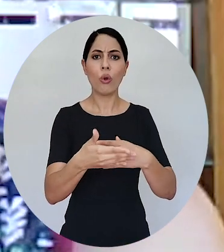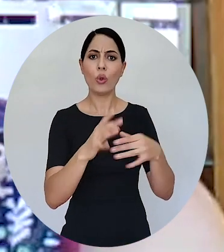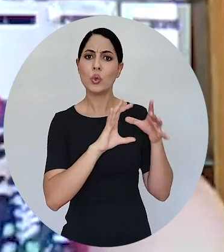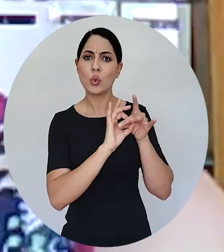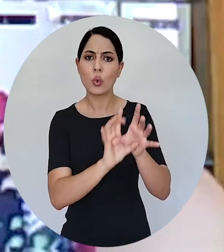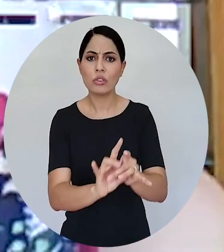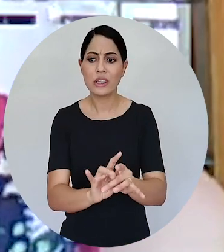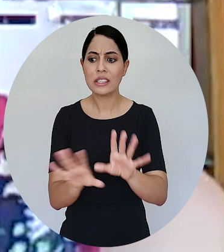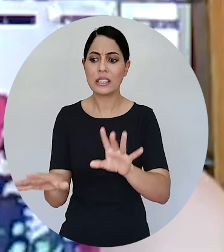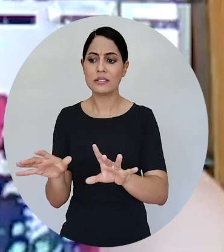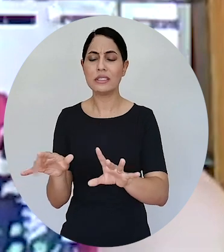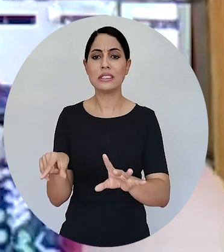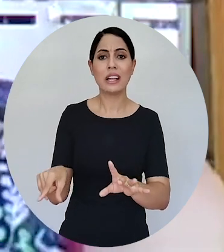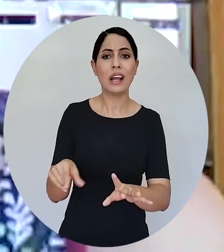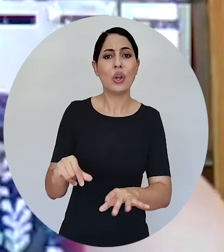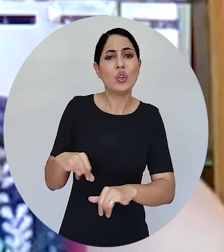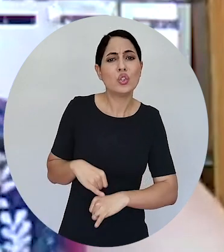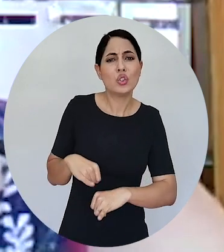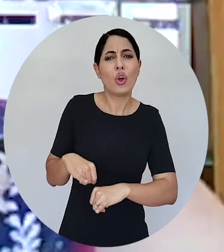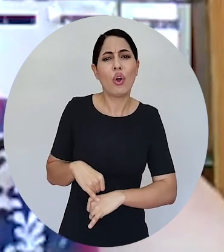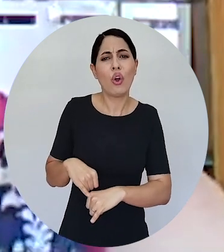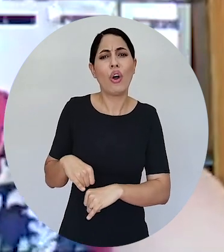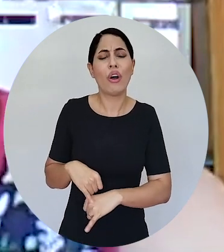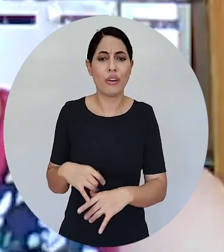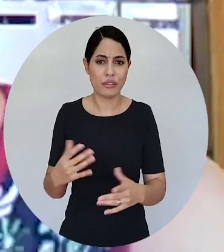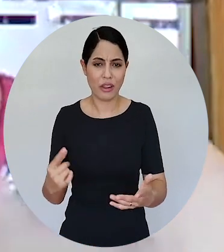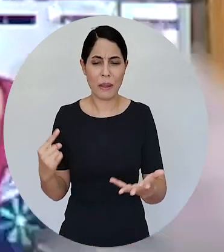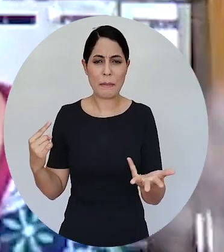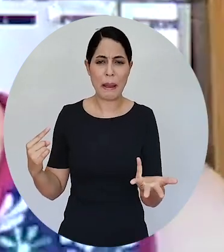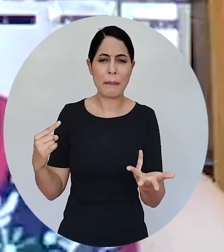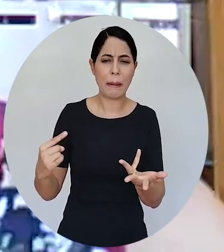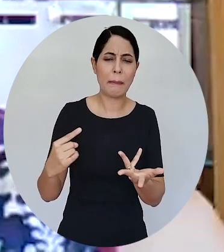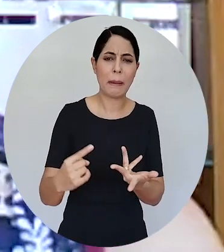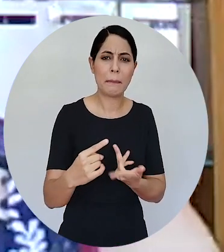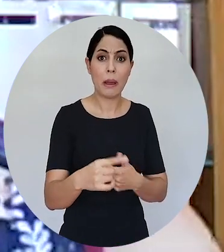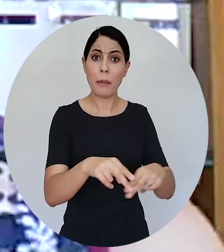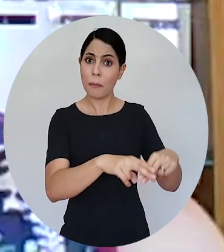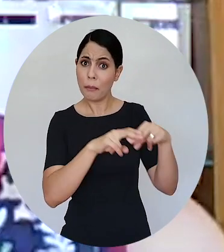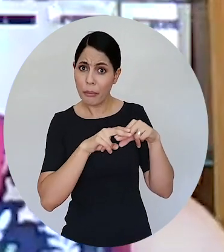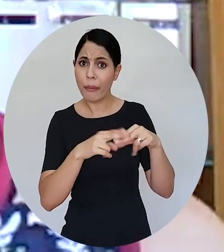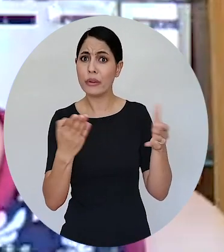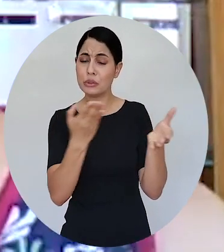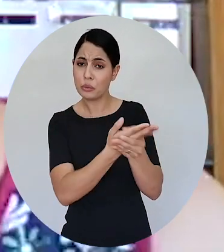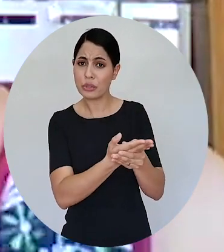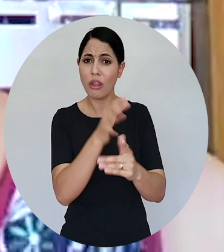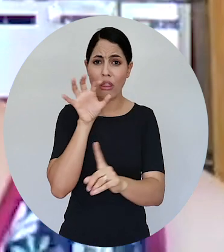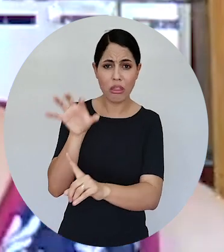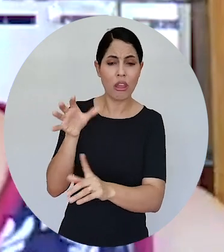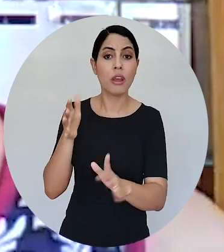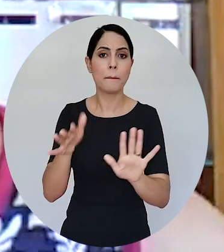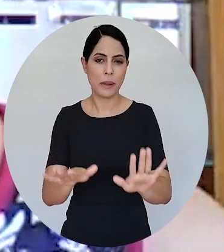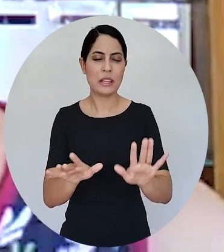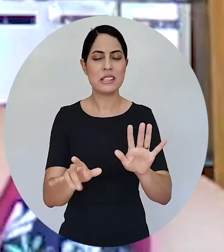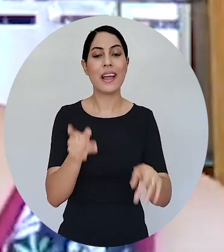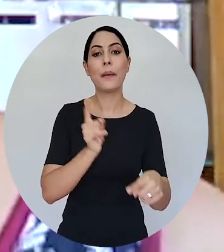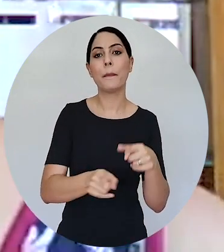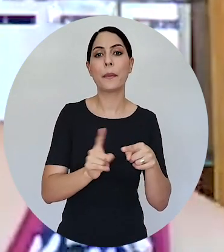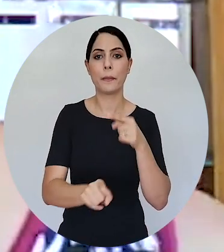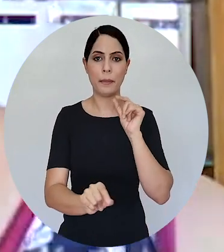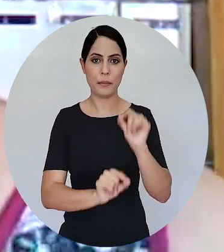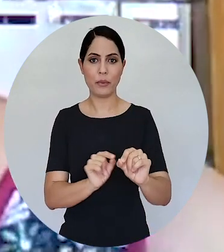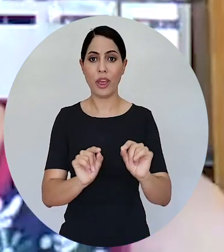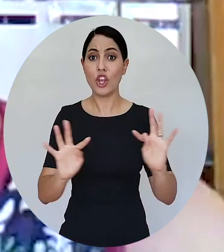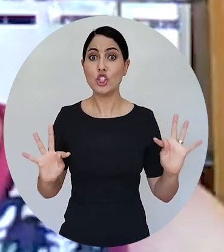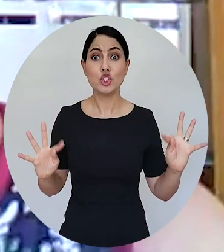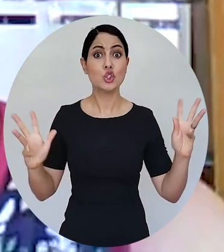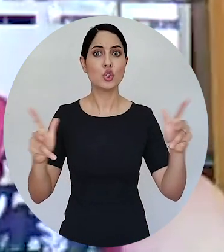diretamente no contexto, acaba sofrendo, né, respingos desse conflito e acaba sendo atingido. Então, acho que, assim, é